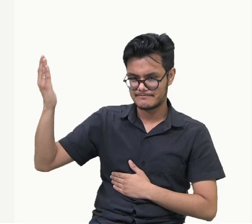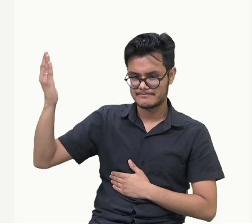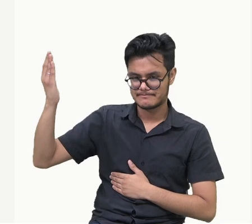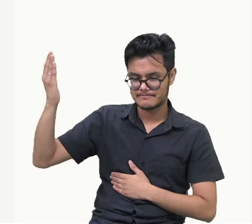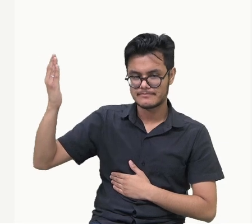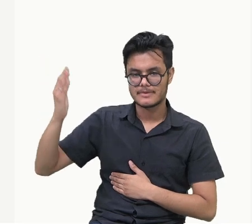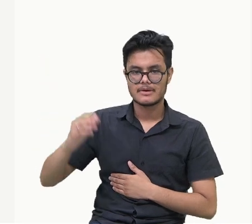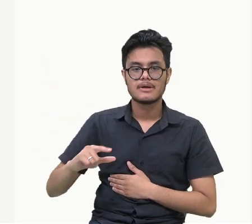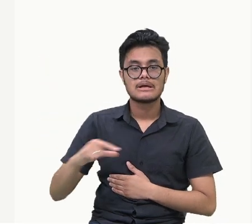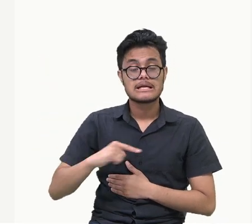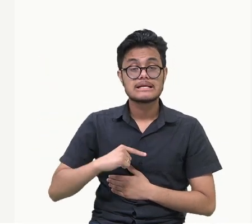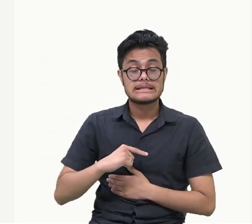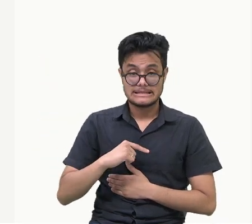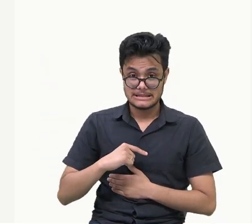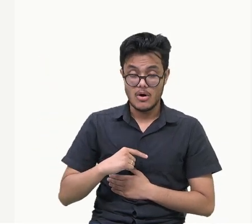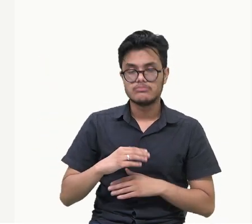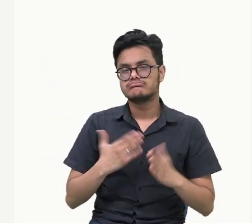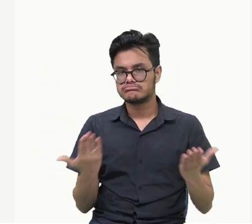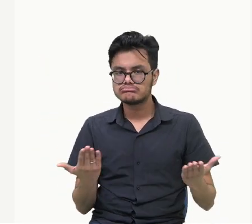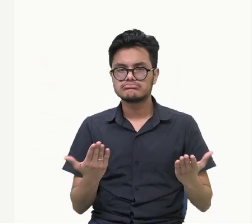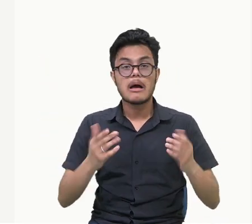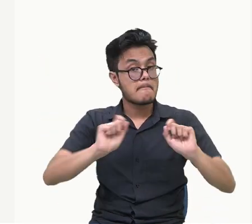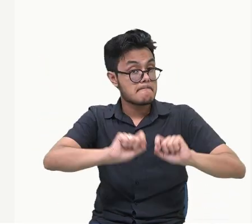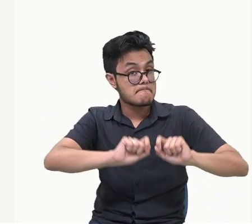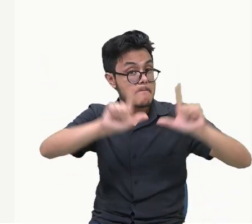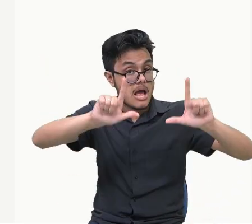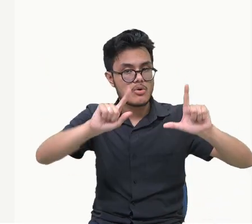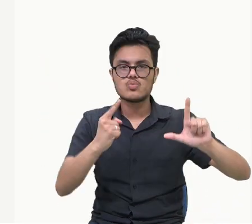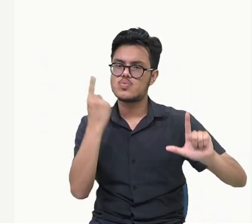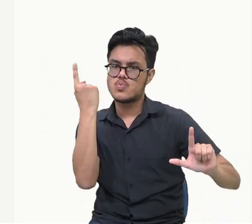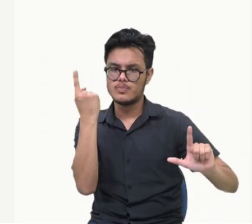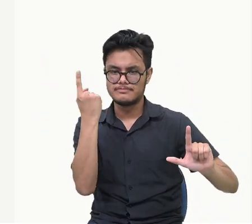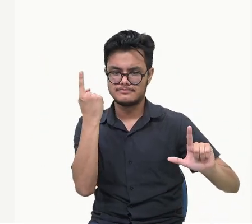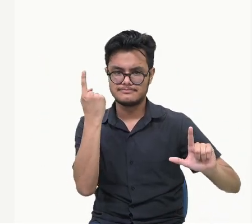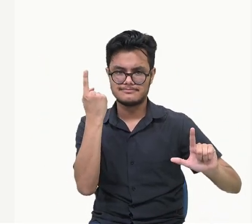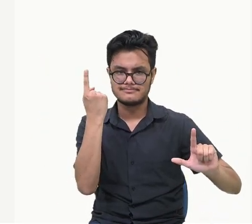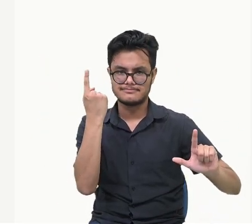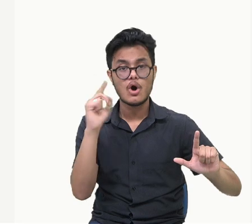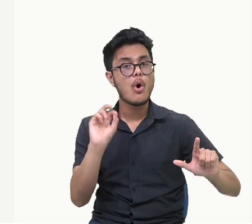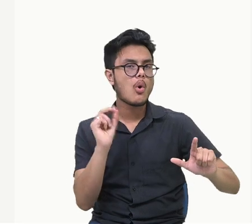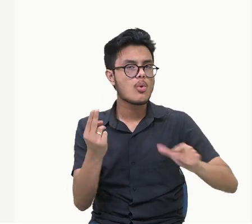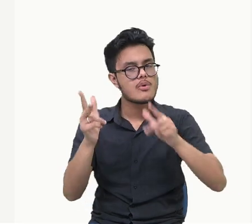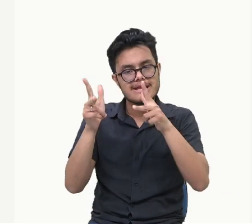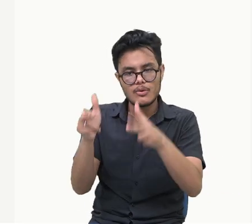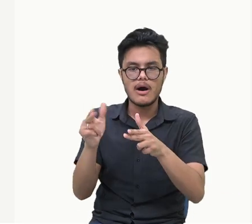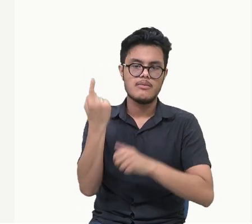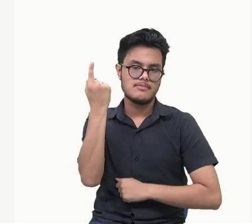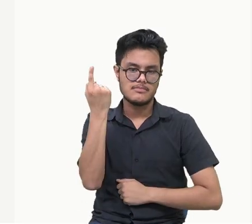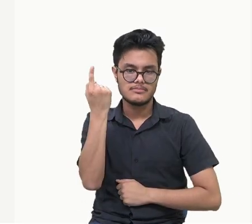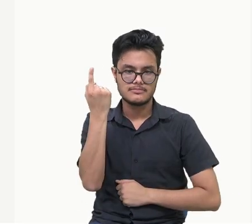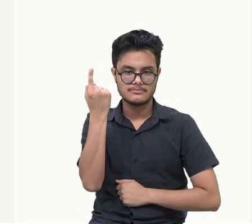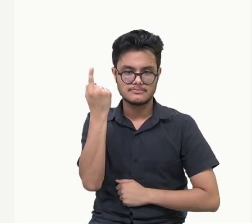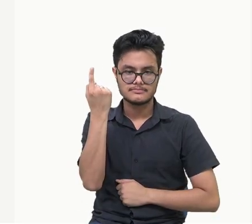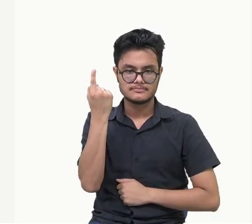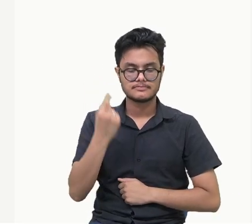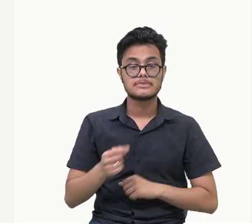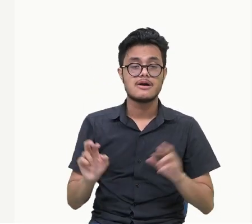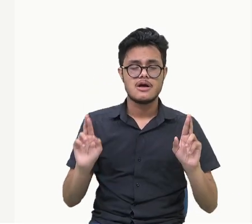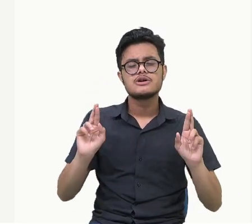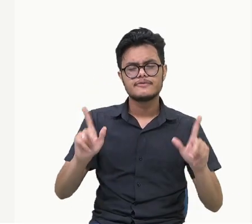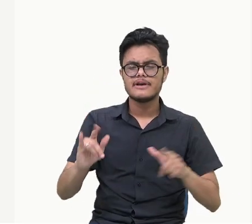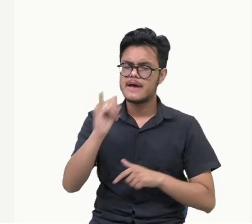para T maior ou igual a 1. Então, nessa questão, diferente da anterior que